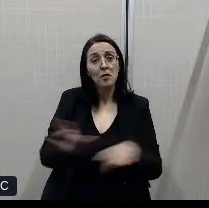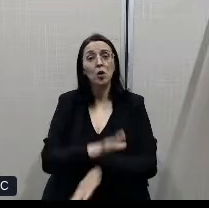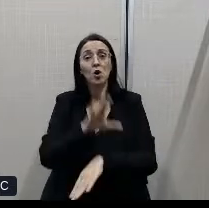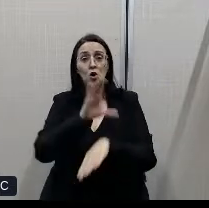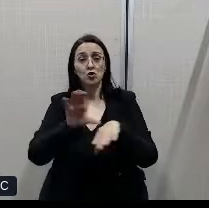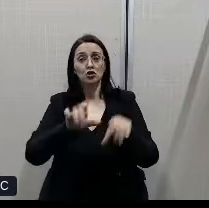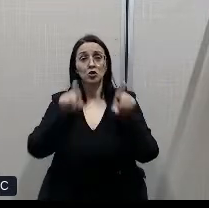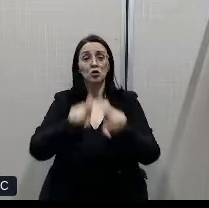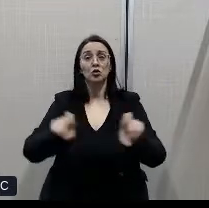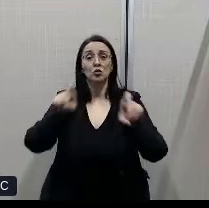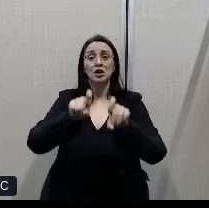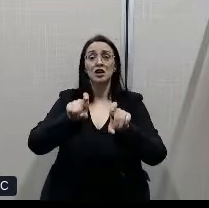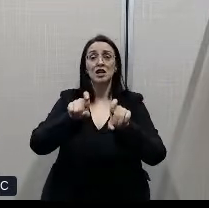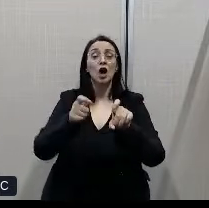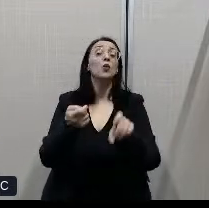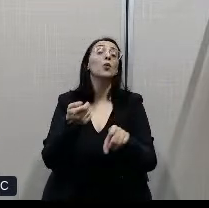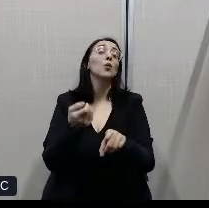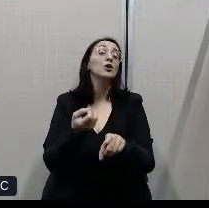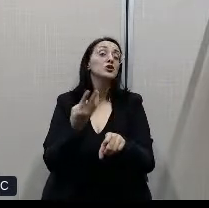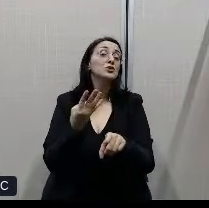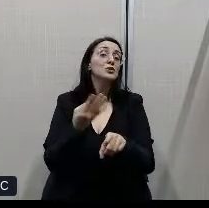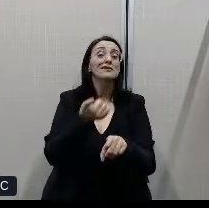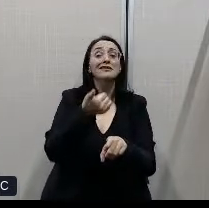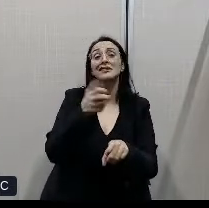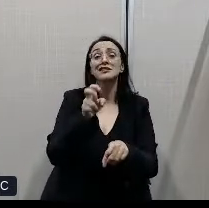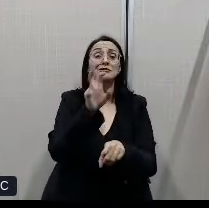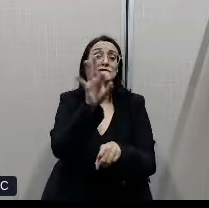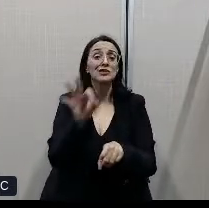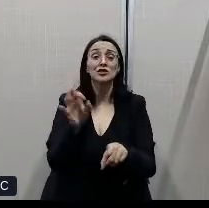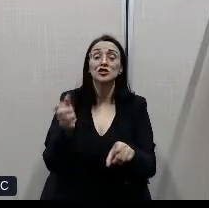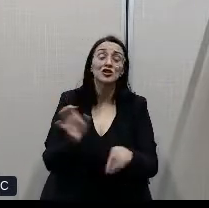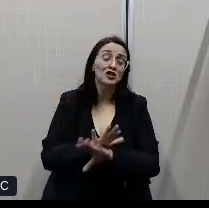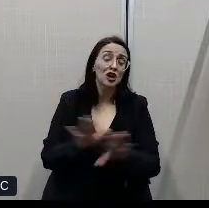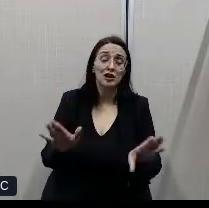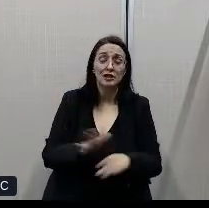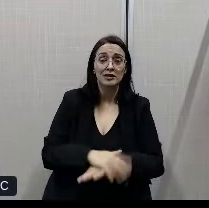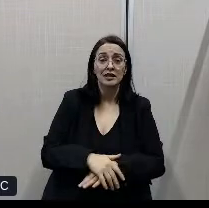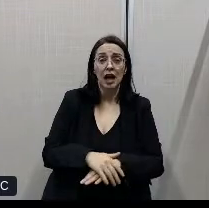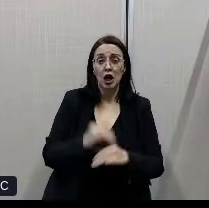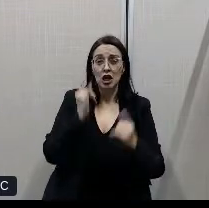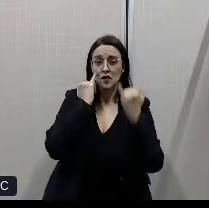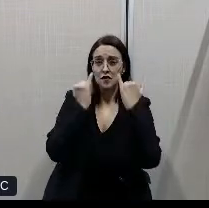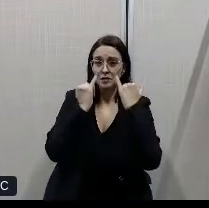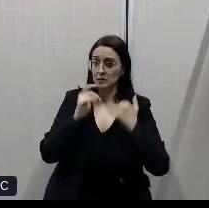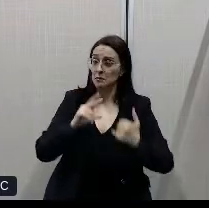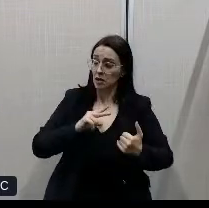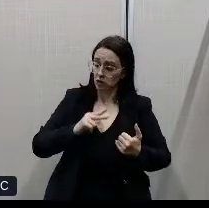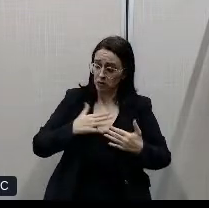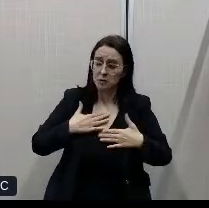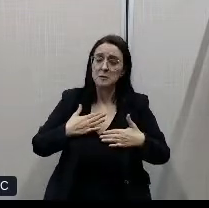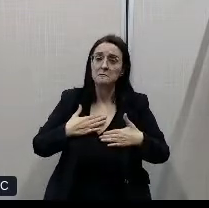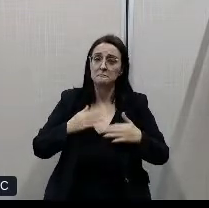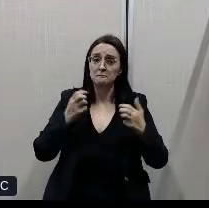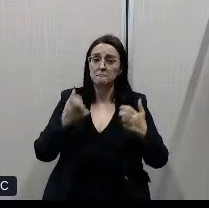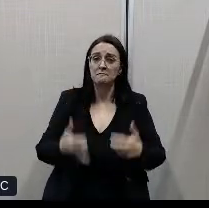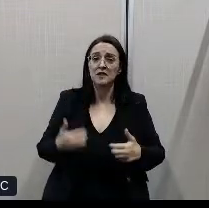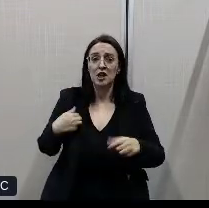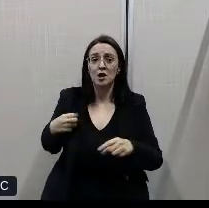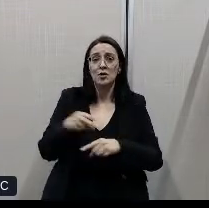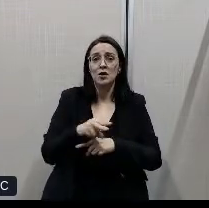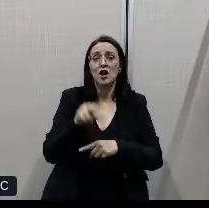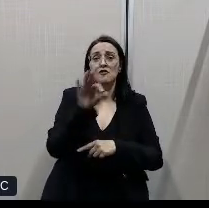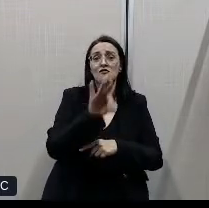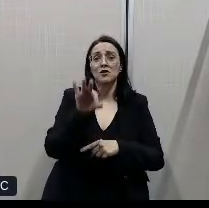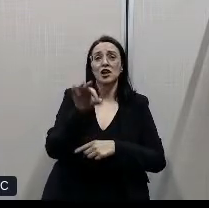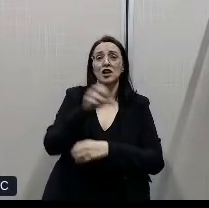de computação somam menos de 15% todo ano. Agora eu vou trazer um dado um pouquinho pessoal para mim. Eu entrei na